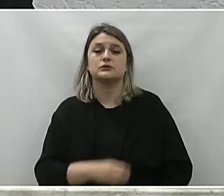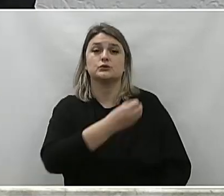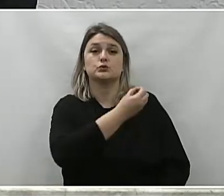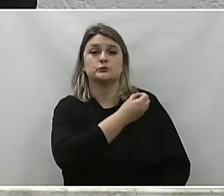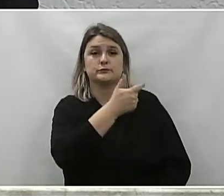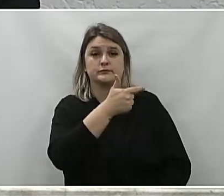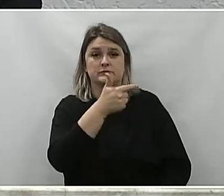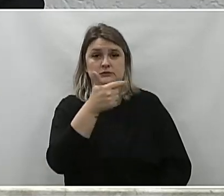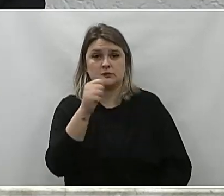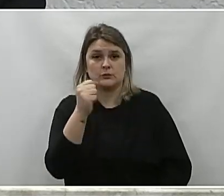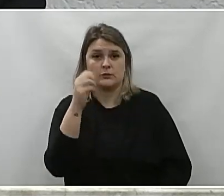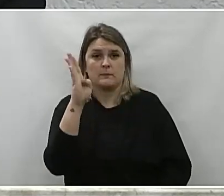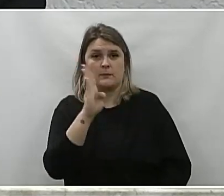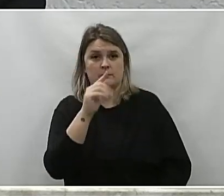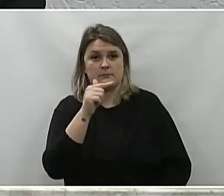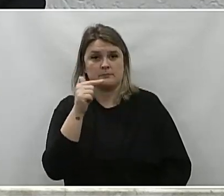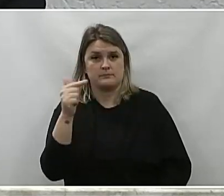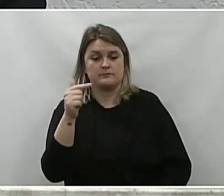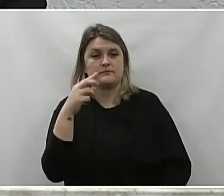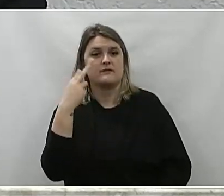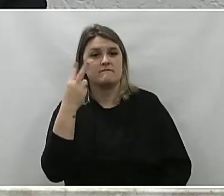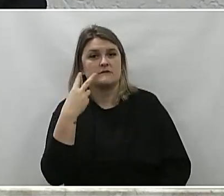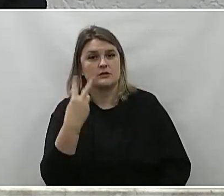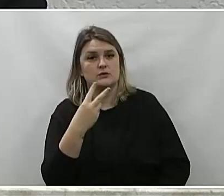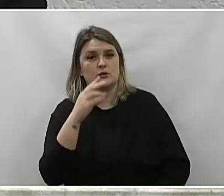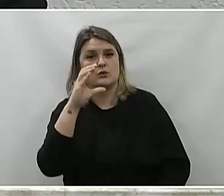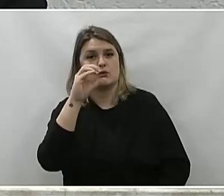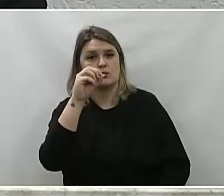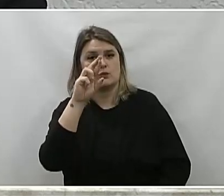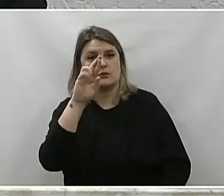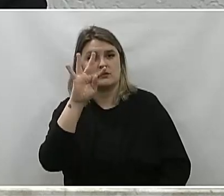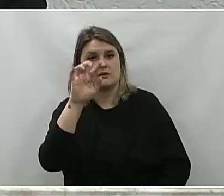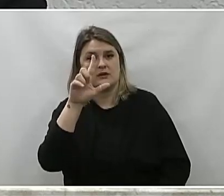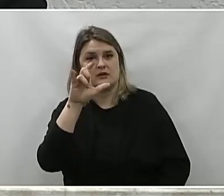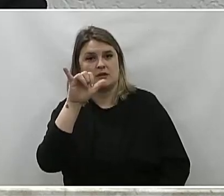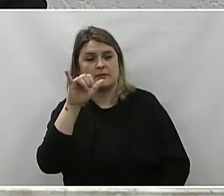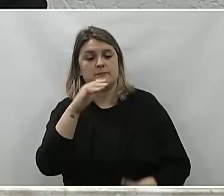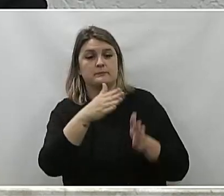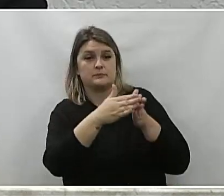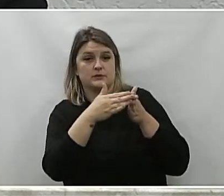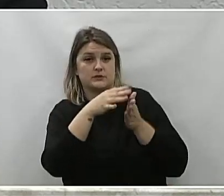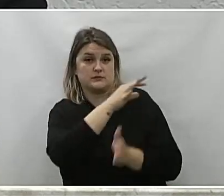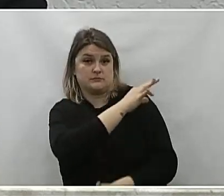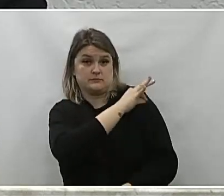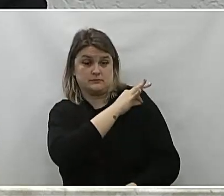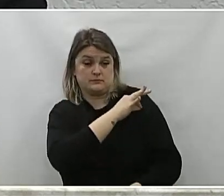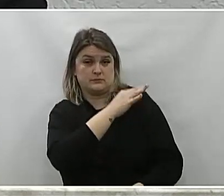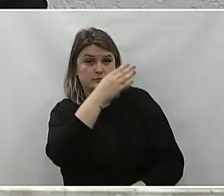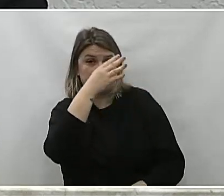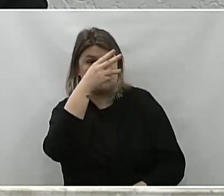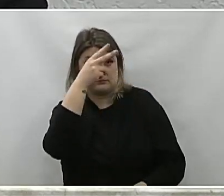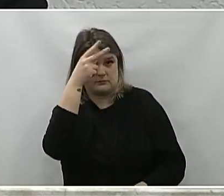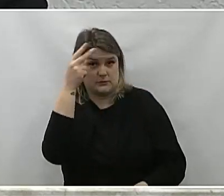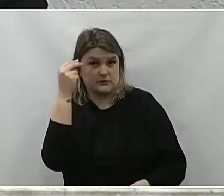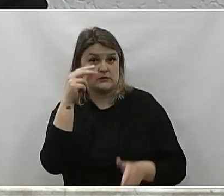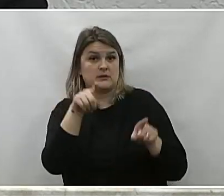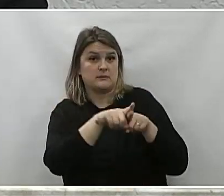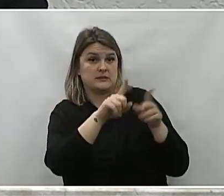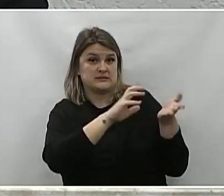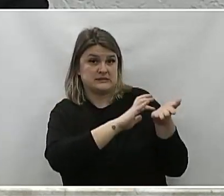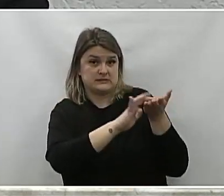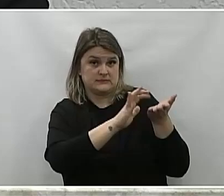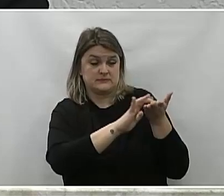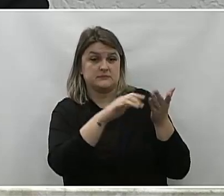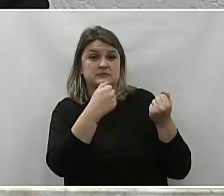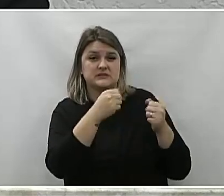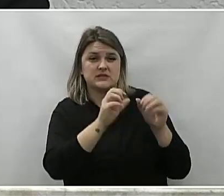número 228 de 2022 do vereador Valdir Luiz curtellini ao poder executivo Municipal Por meio dessa que teria competente que